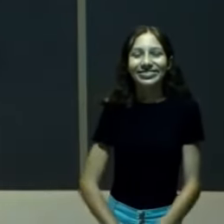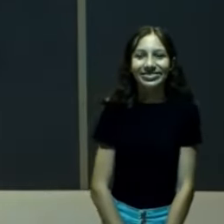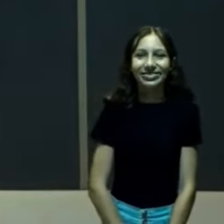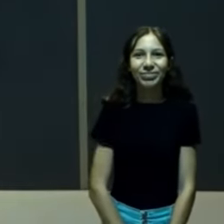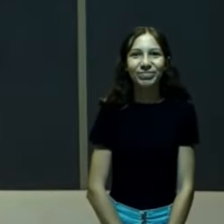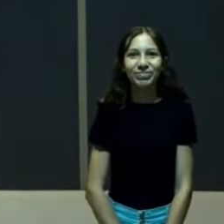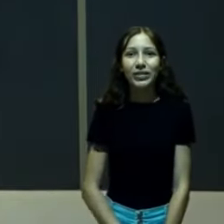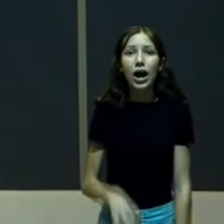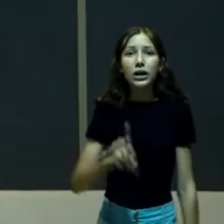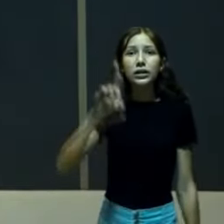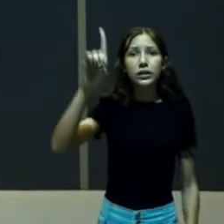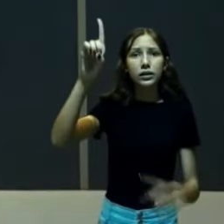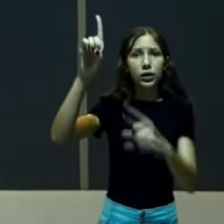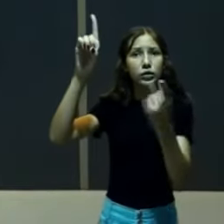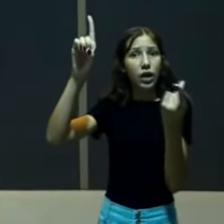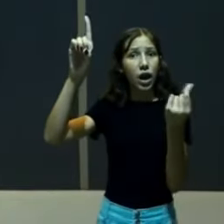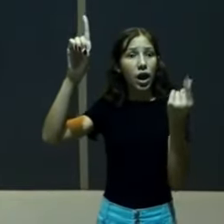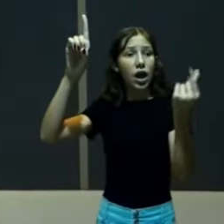se Deus é rico ou não.